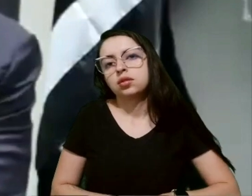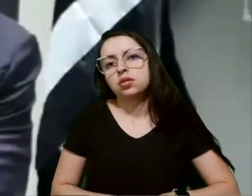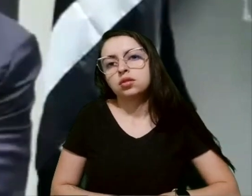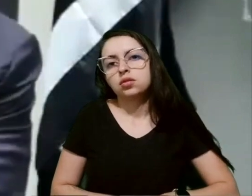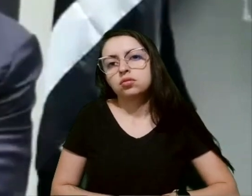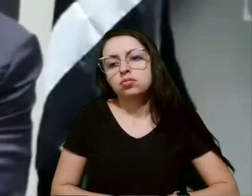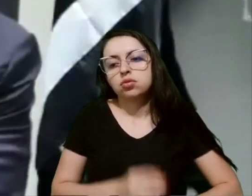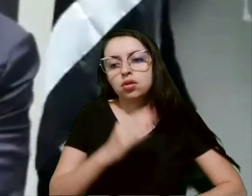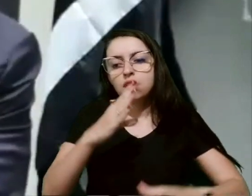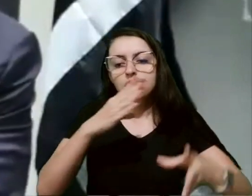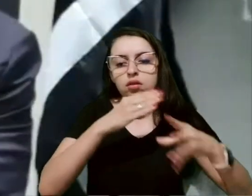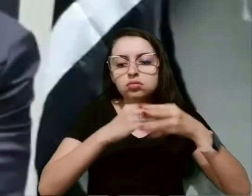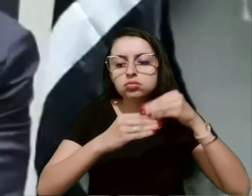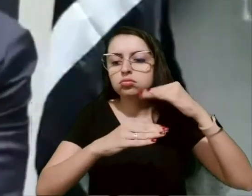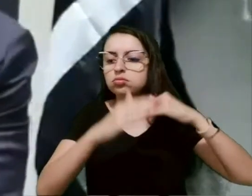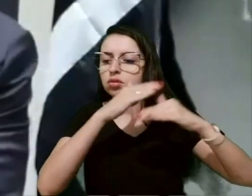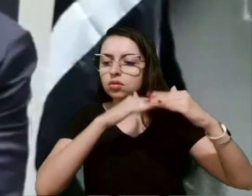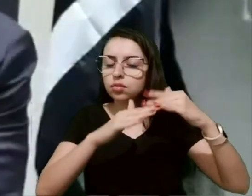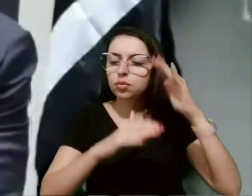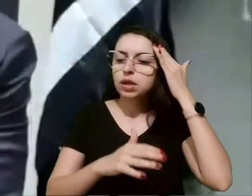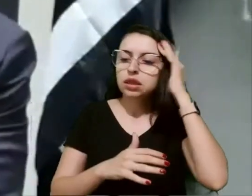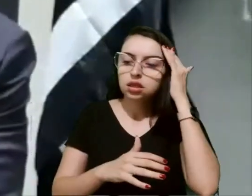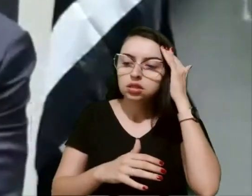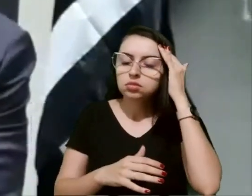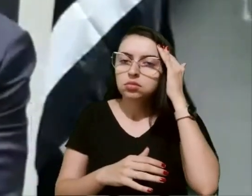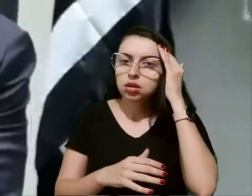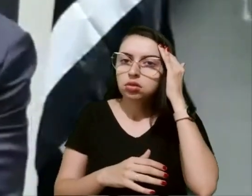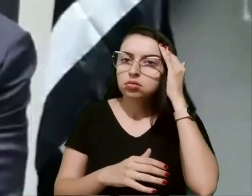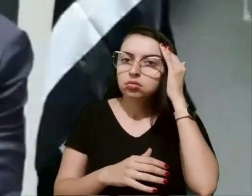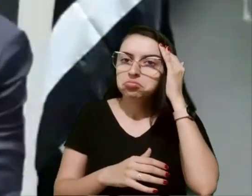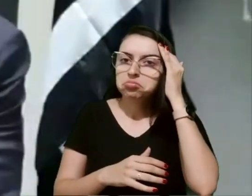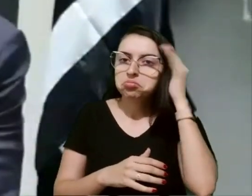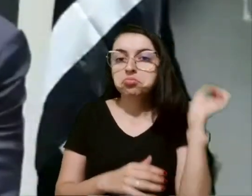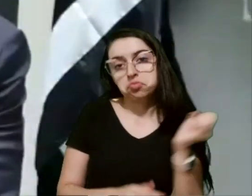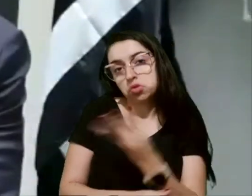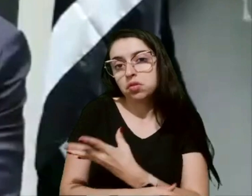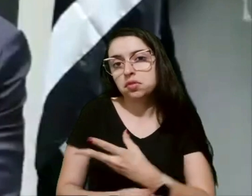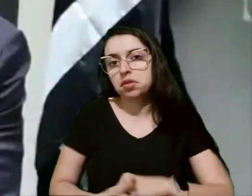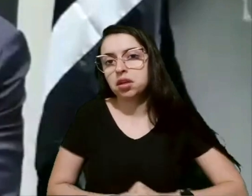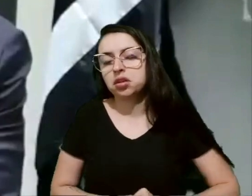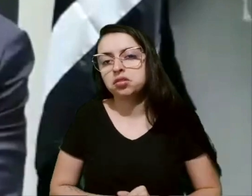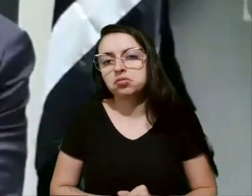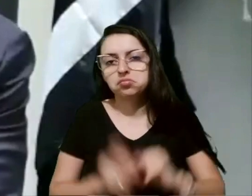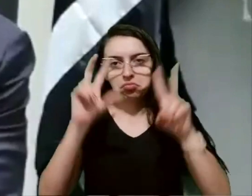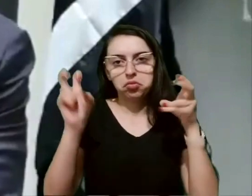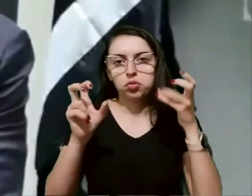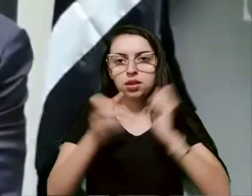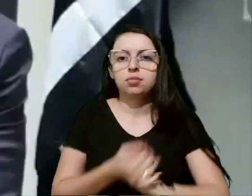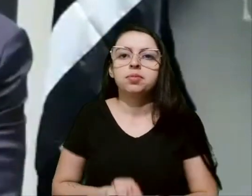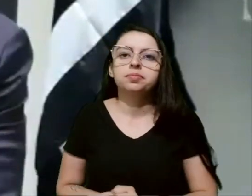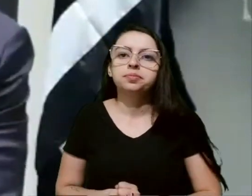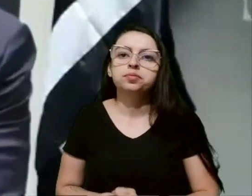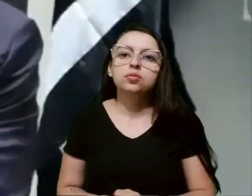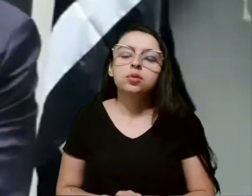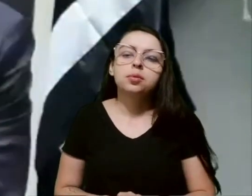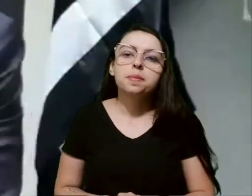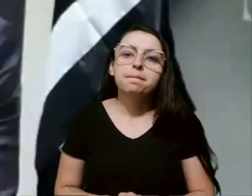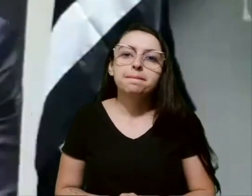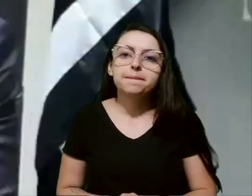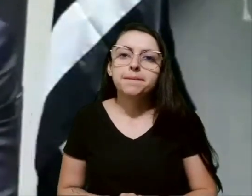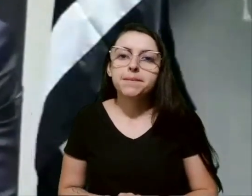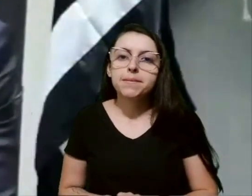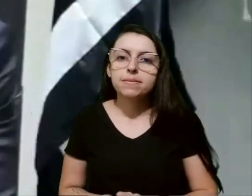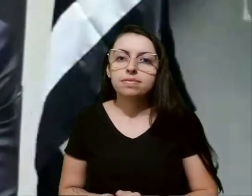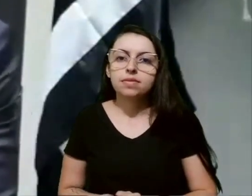a construir o conceito de alguma coisa que, pode ser realmente nova para a maioria das pessoas. Então,